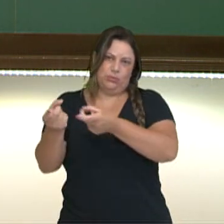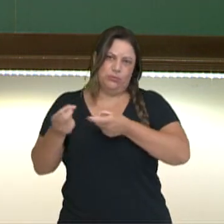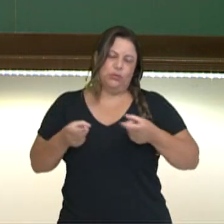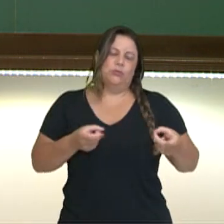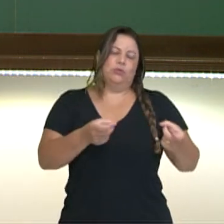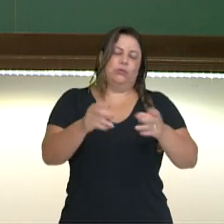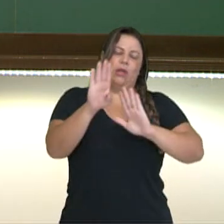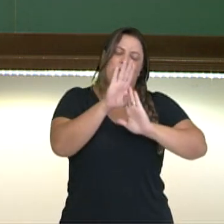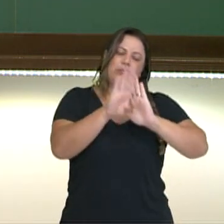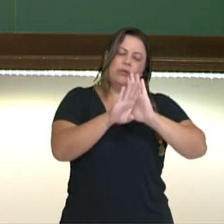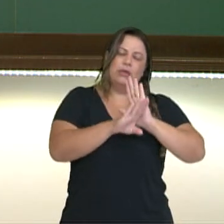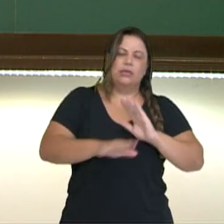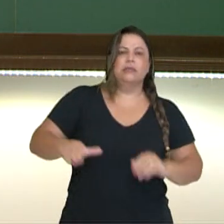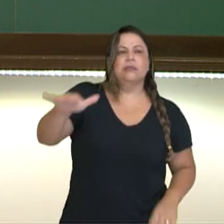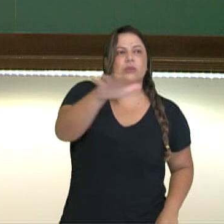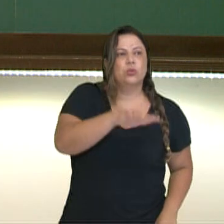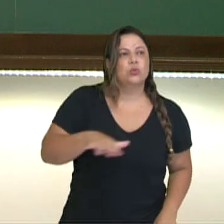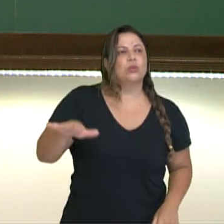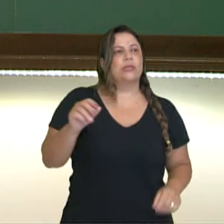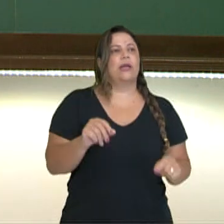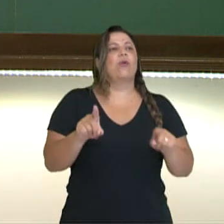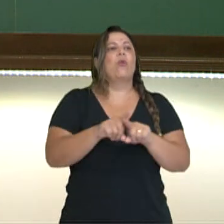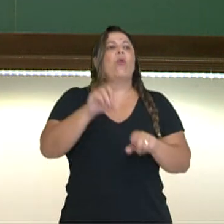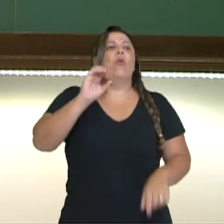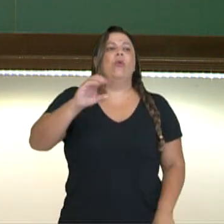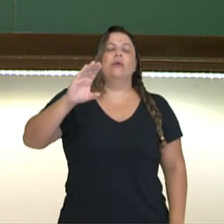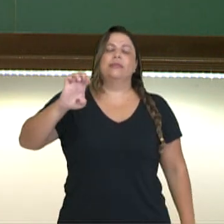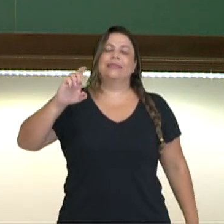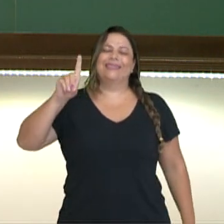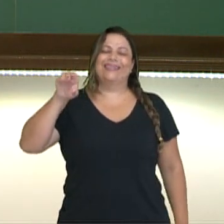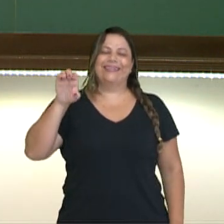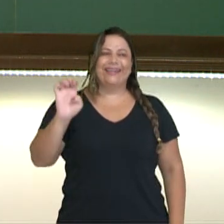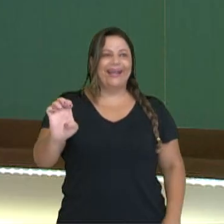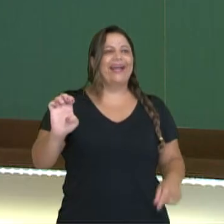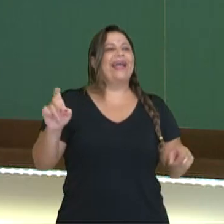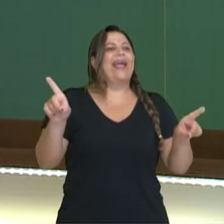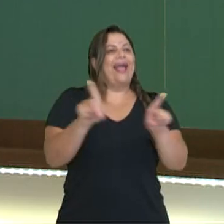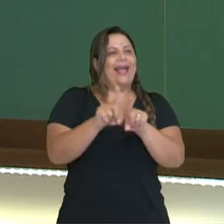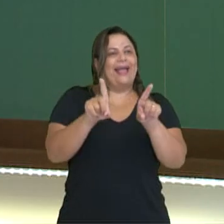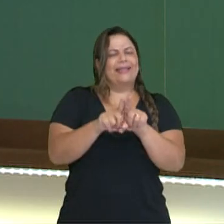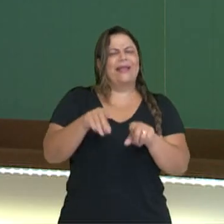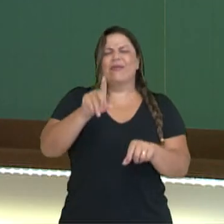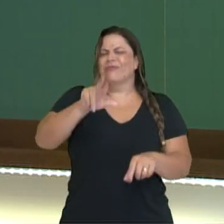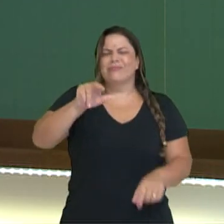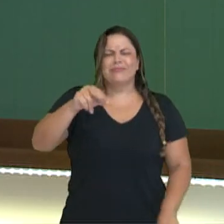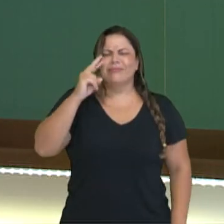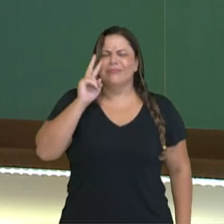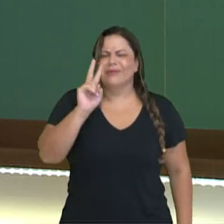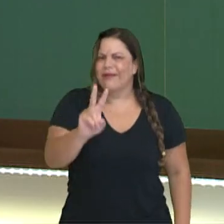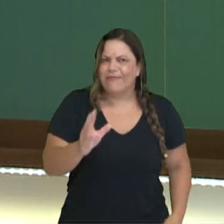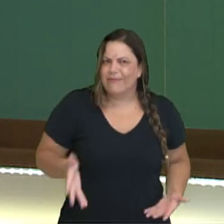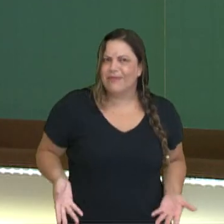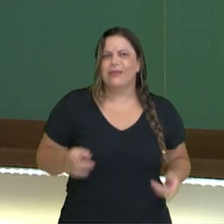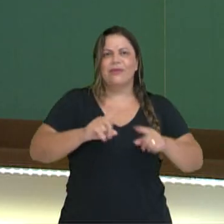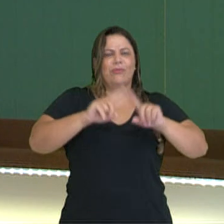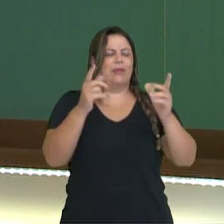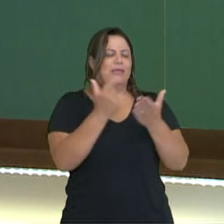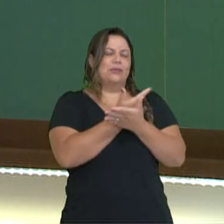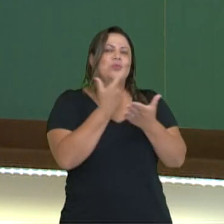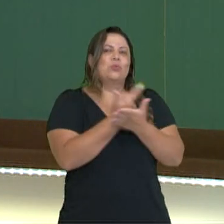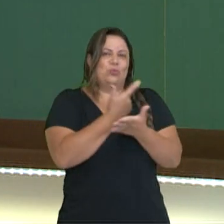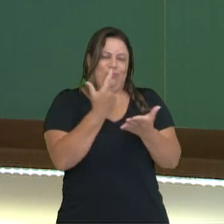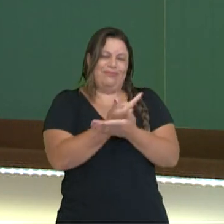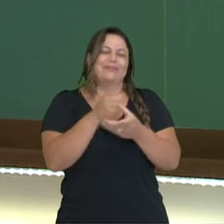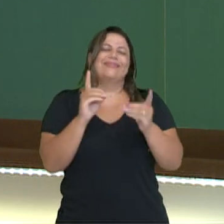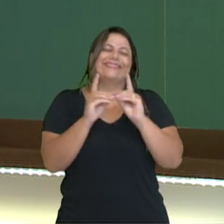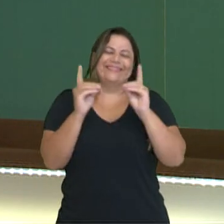membros sobre o comércio mundial e finalizamos com o CDE. O CDE, talvez vocês nunca tenham ouvido falar, mas nos livros didáticos aparece